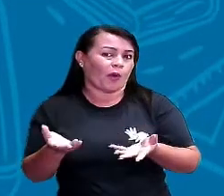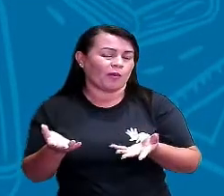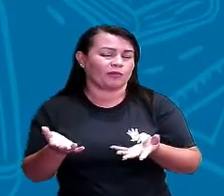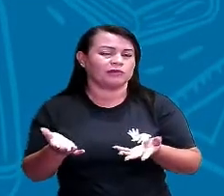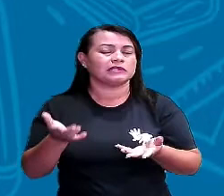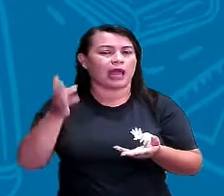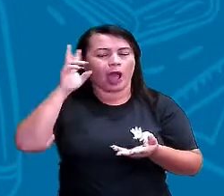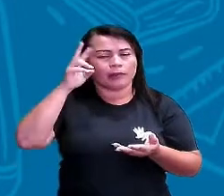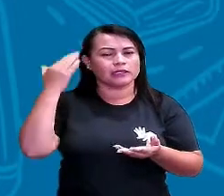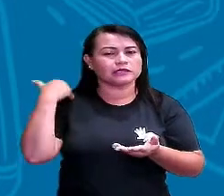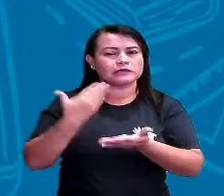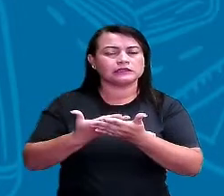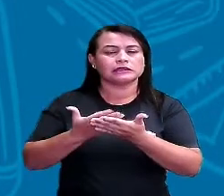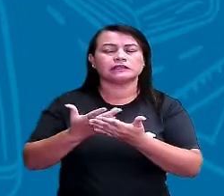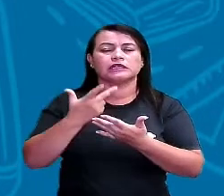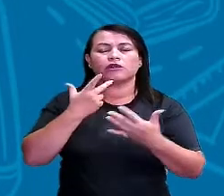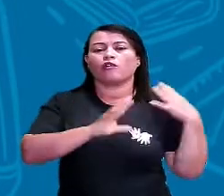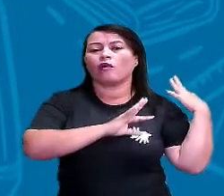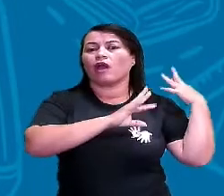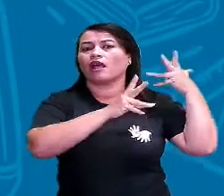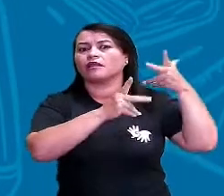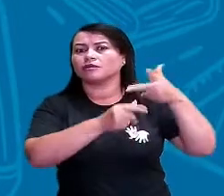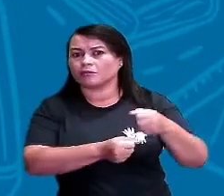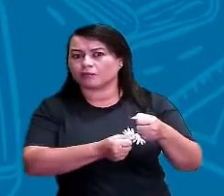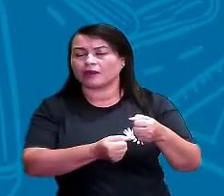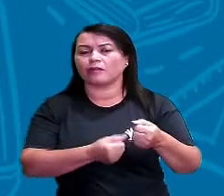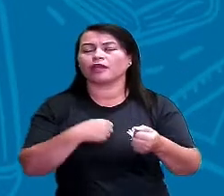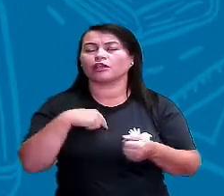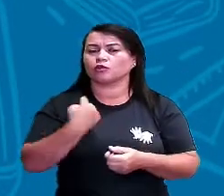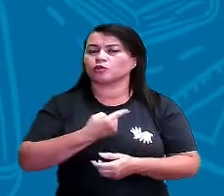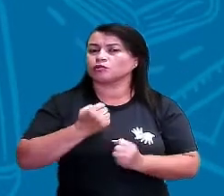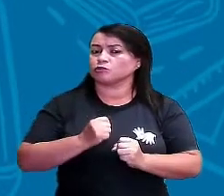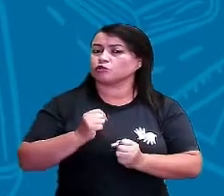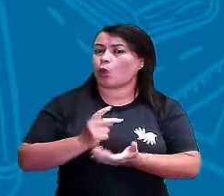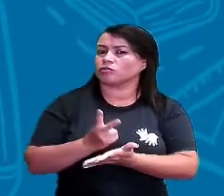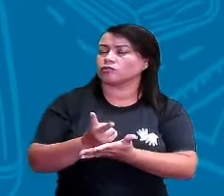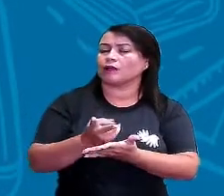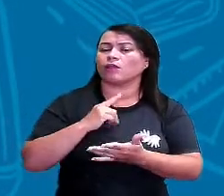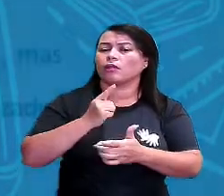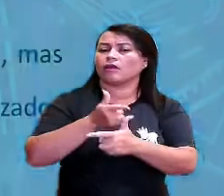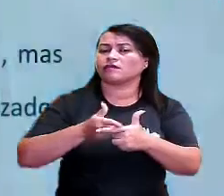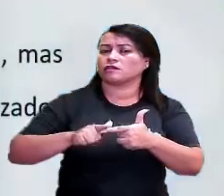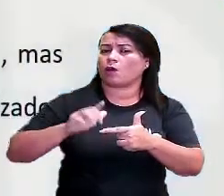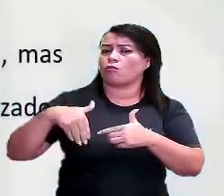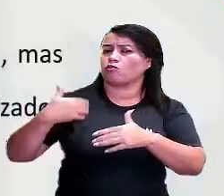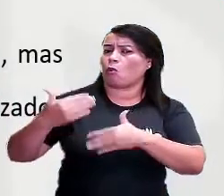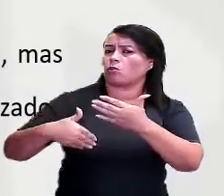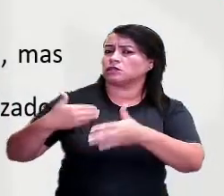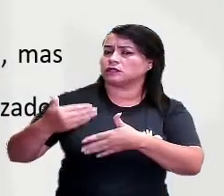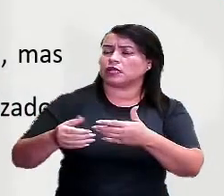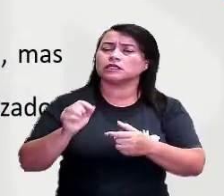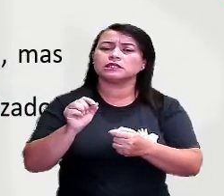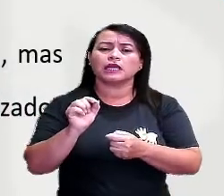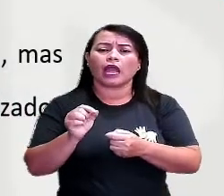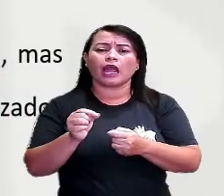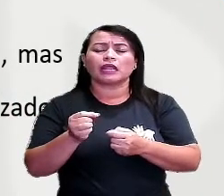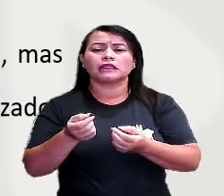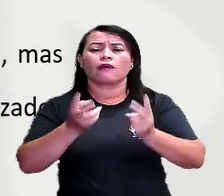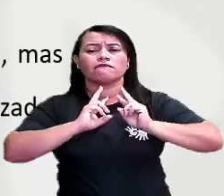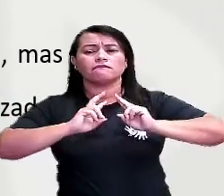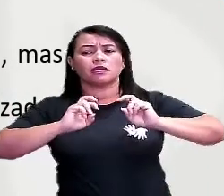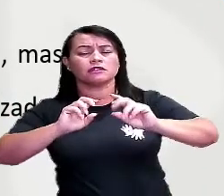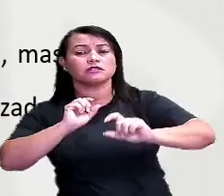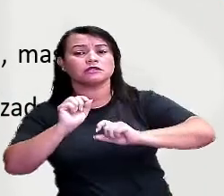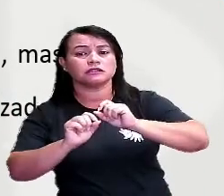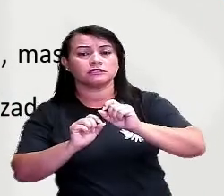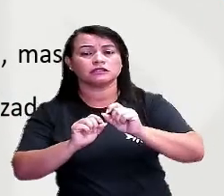vou dar uma retomada rapidinha aqui para que a gente possa continuar. A divisão é um processo de verificação da